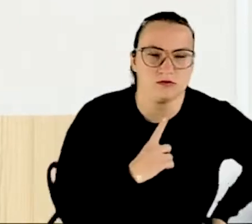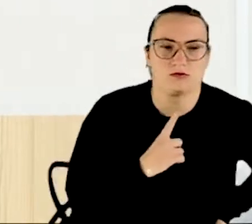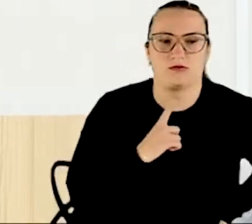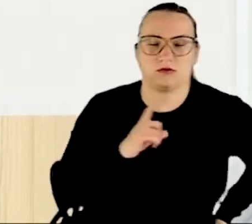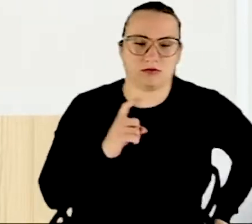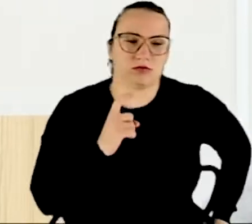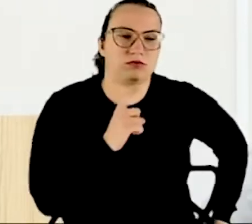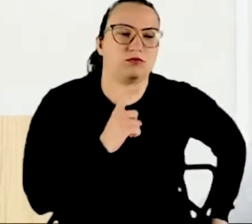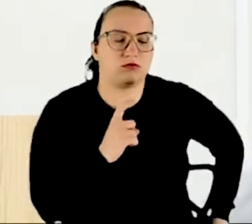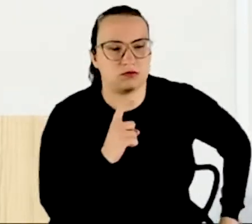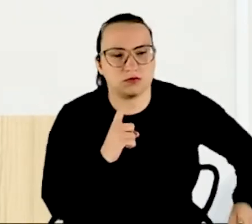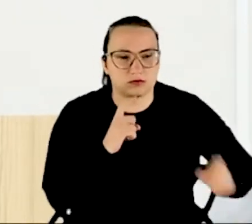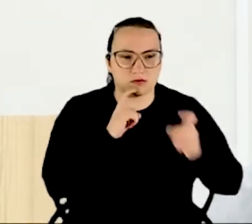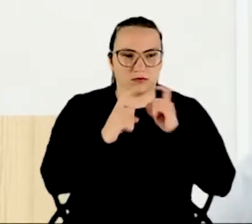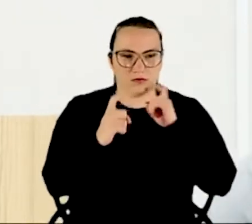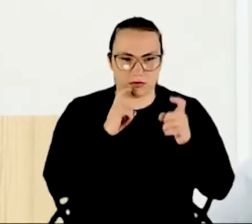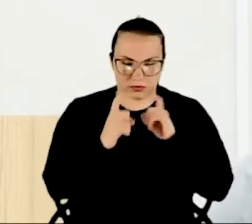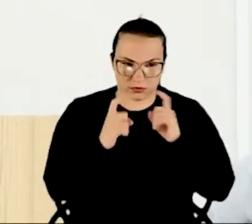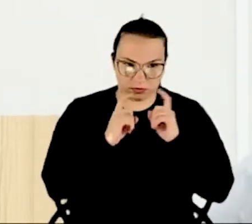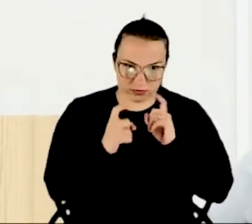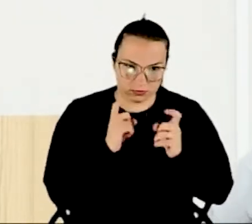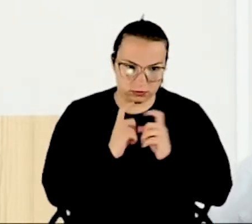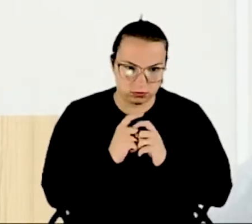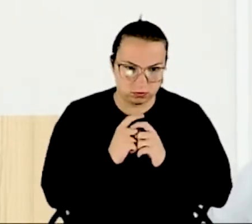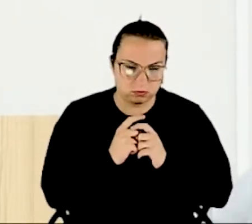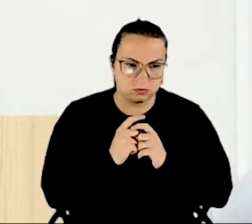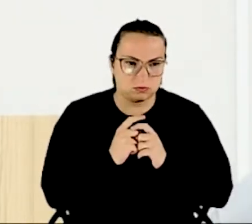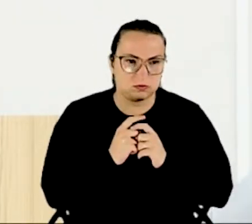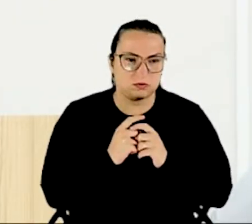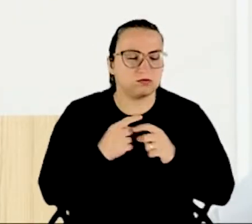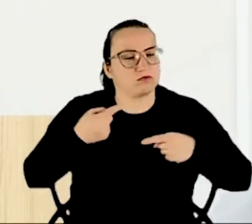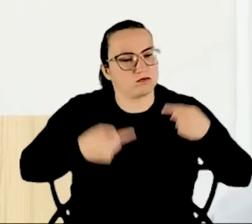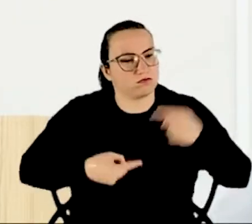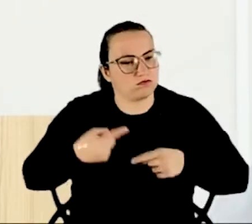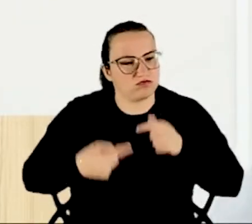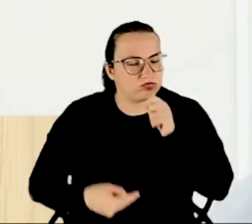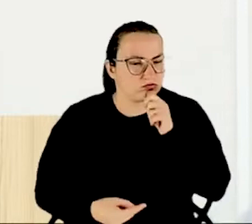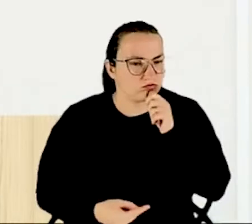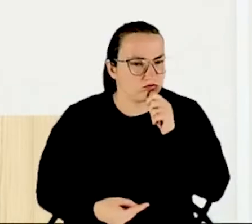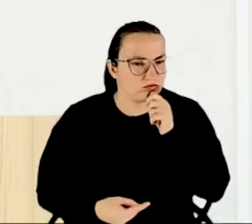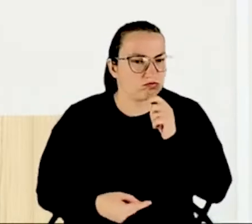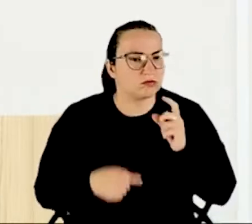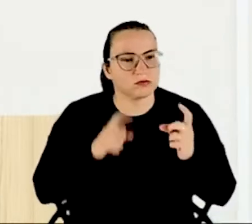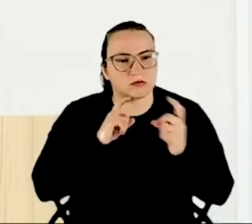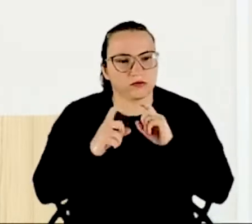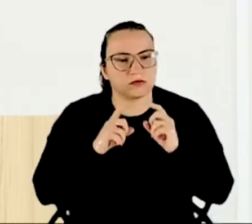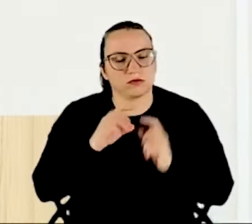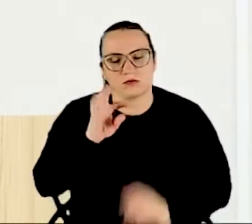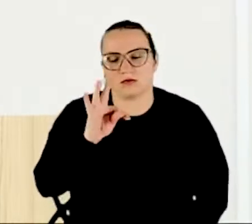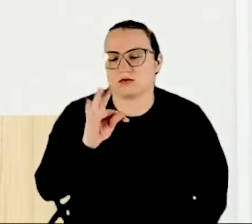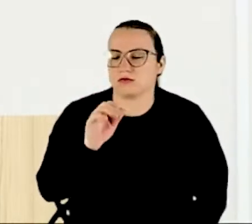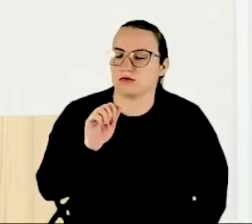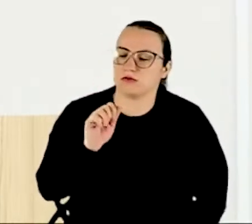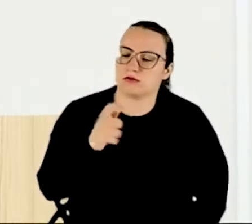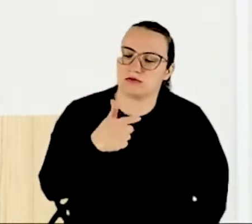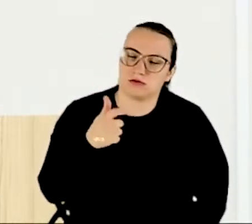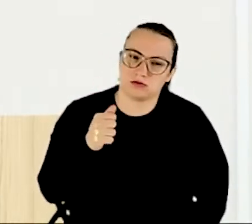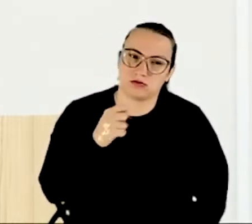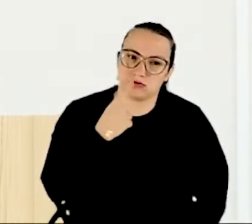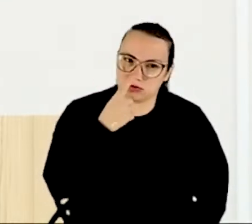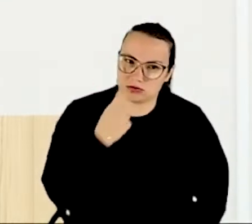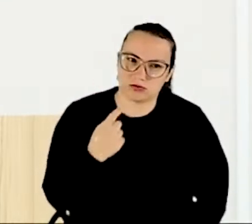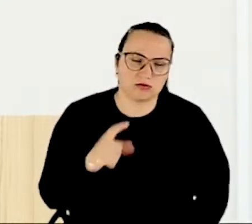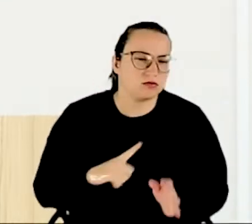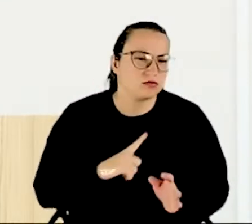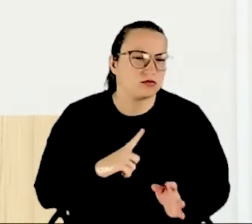deixar muito assim, que não foi discutido, essa reunião sobre a taxa de lixo. Tivemos uma reunião